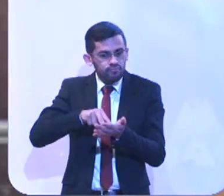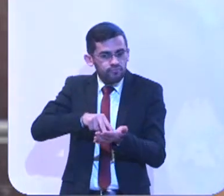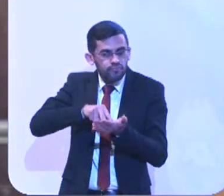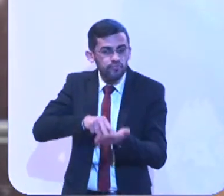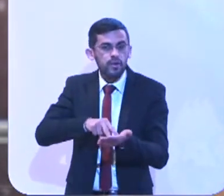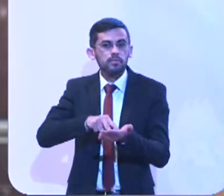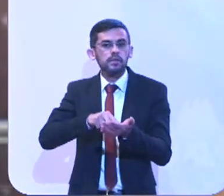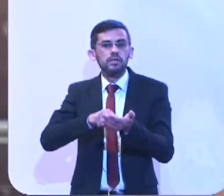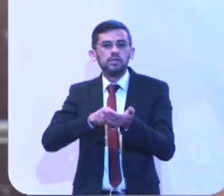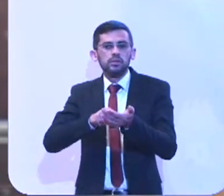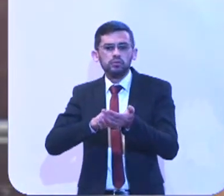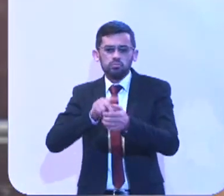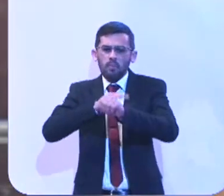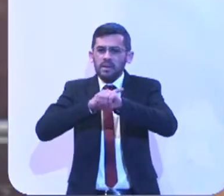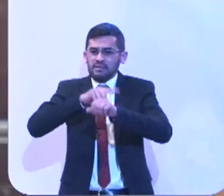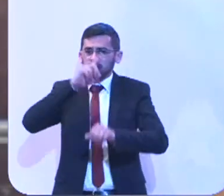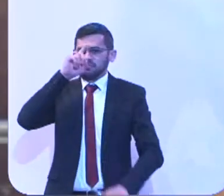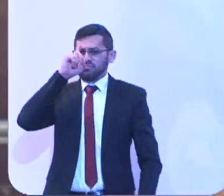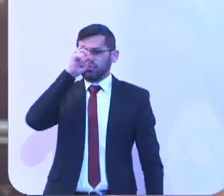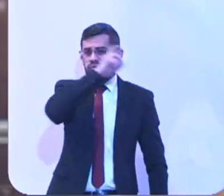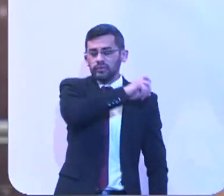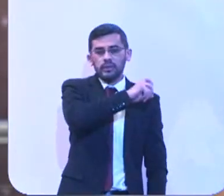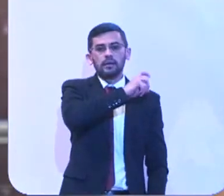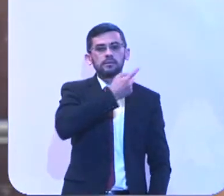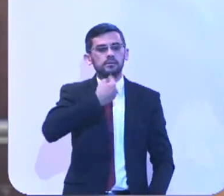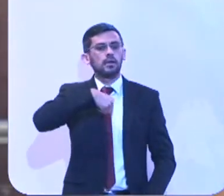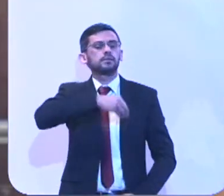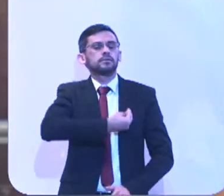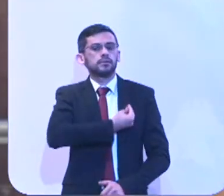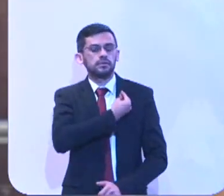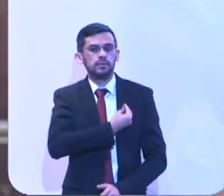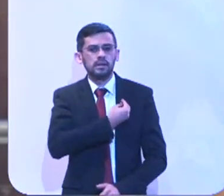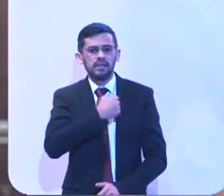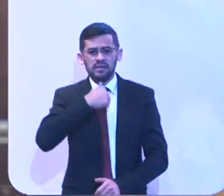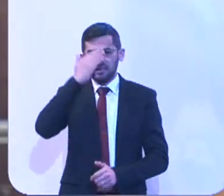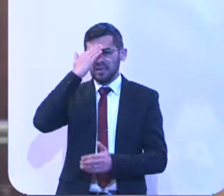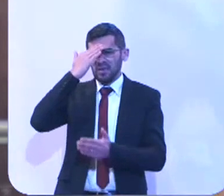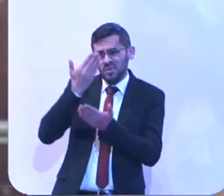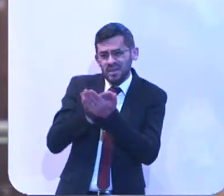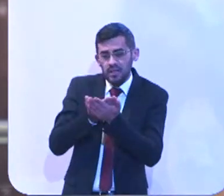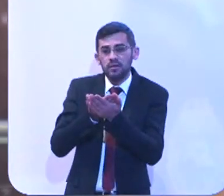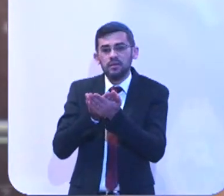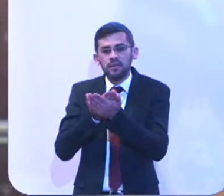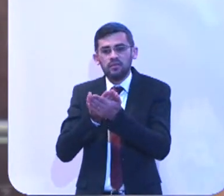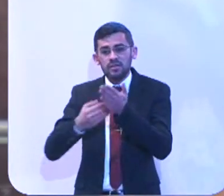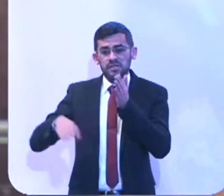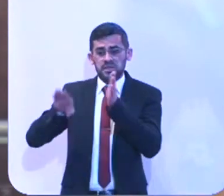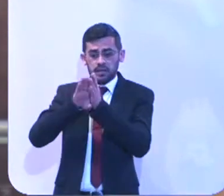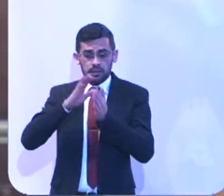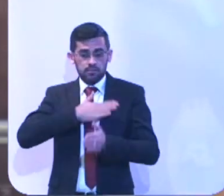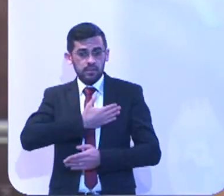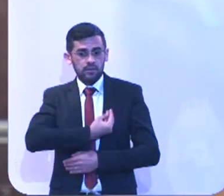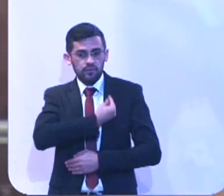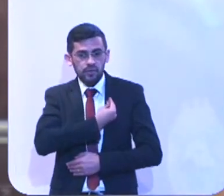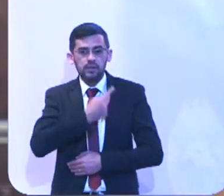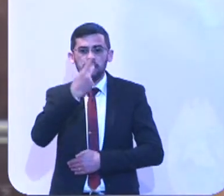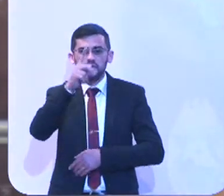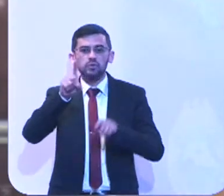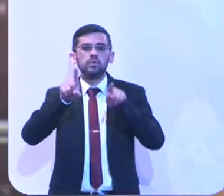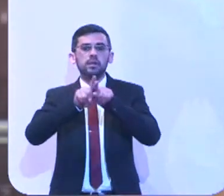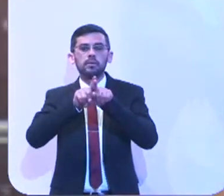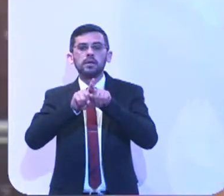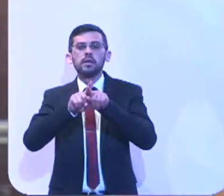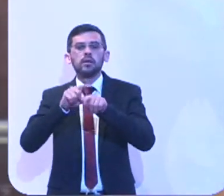vale das nossas dificuldades. E eu creio que o avivamento vai chegar na minha e na sua vida quando formos